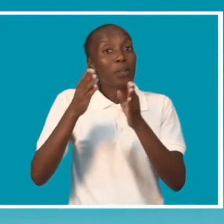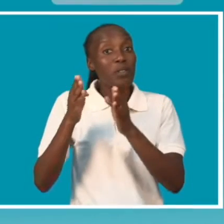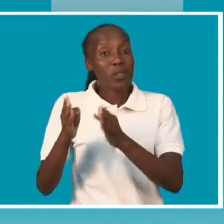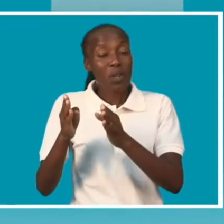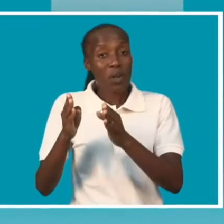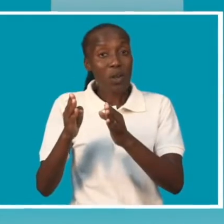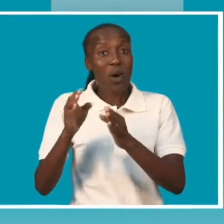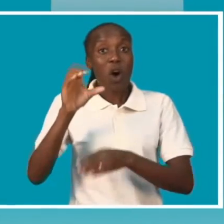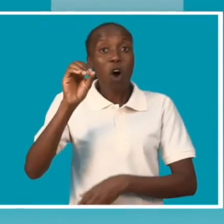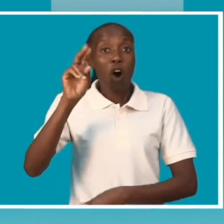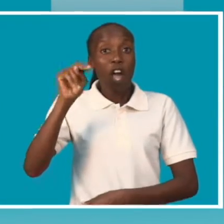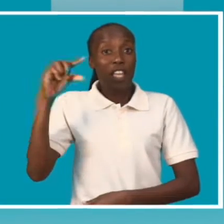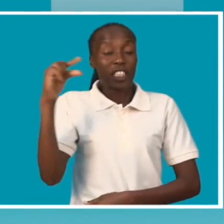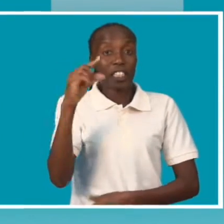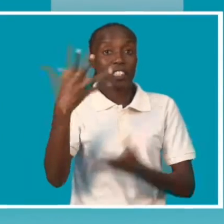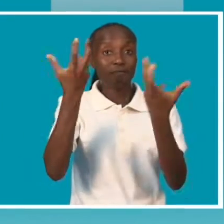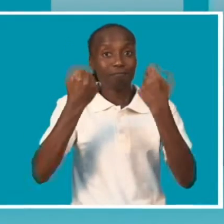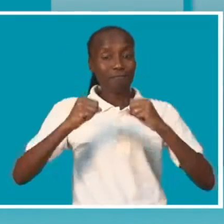alguém da chave de Silvio,